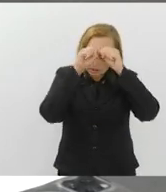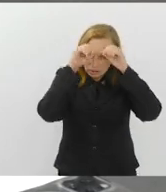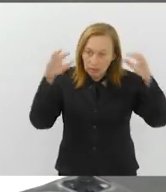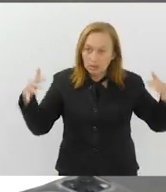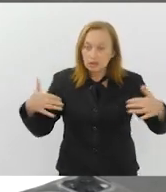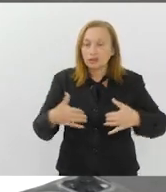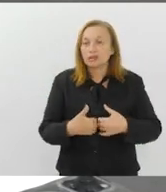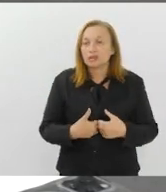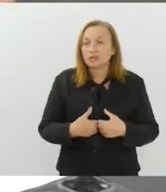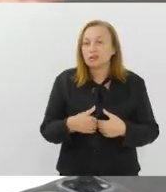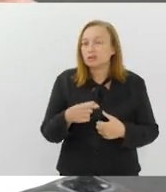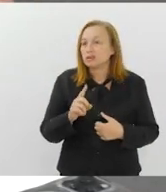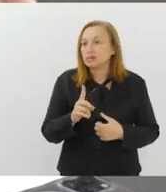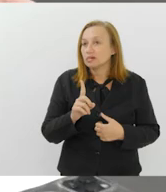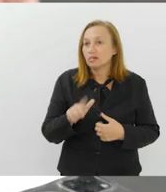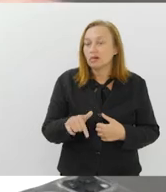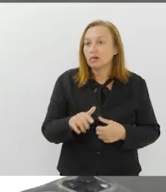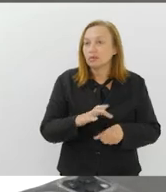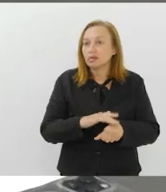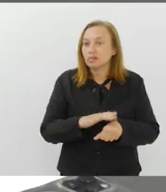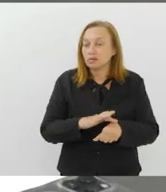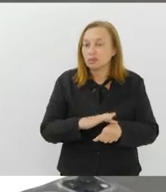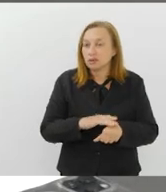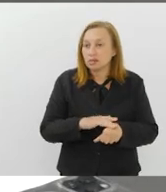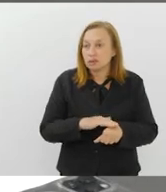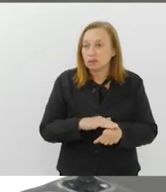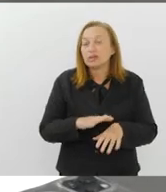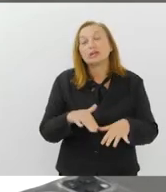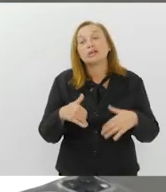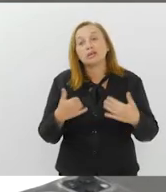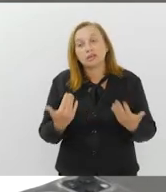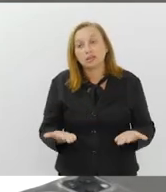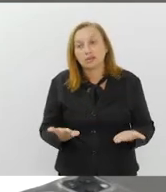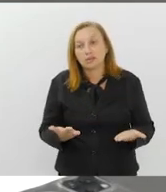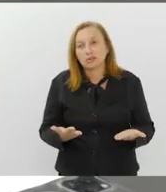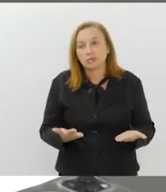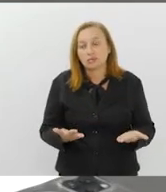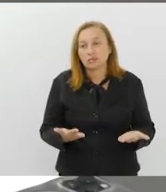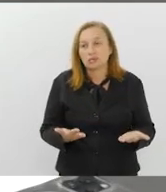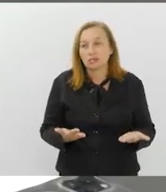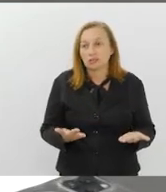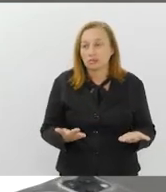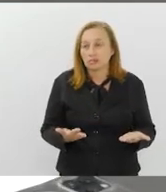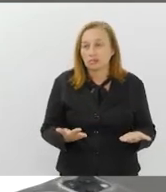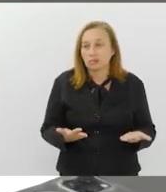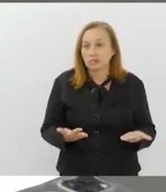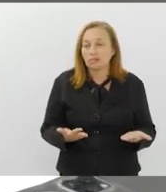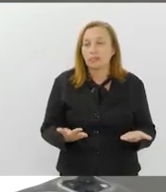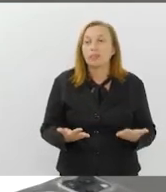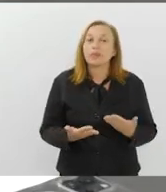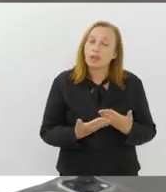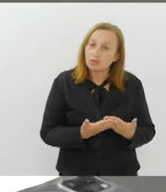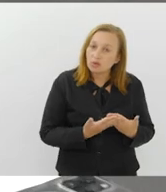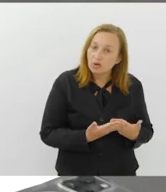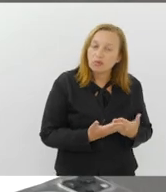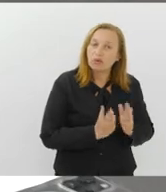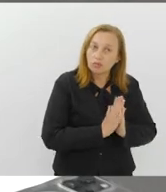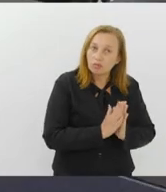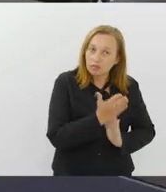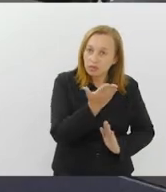sabemos, não é considerado uma doença. Né? Então, assim, você... Pessoal, por favor, por